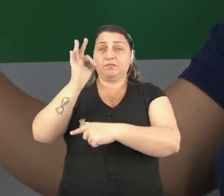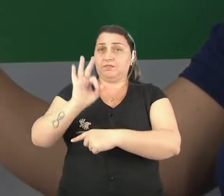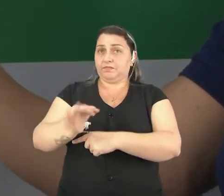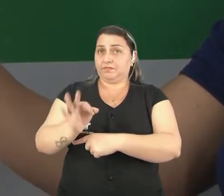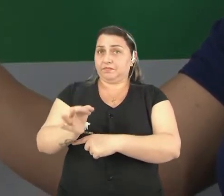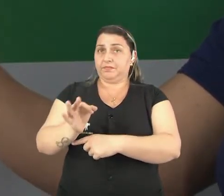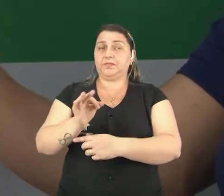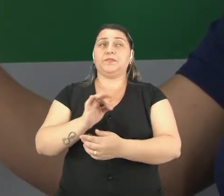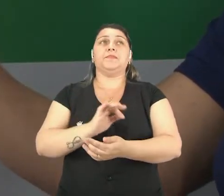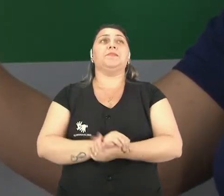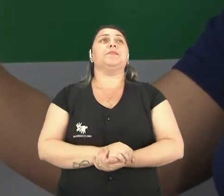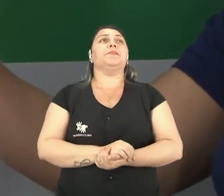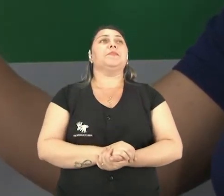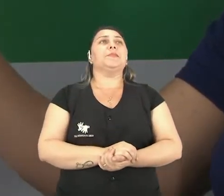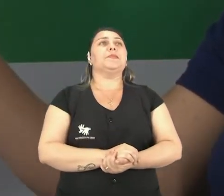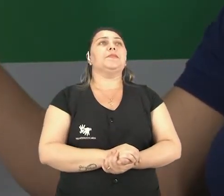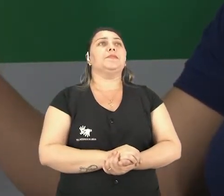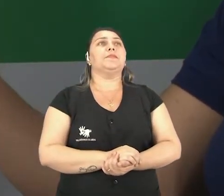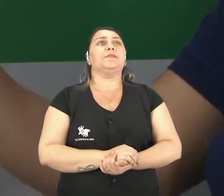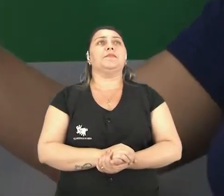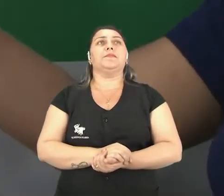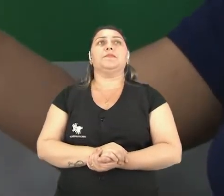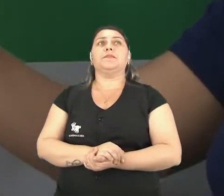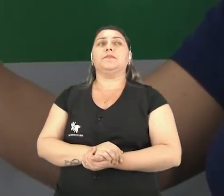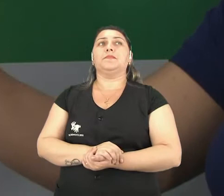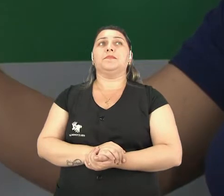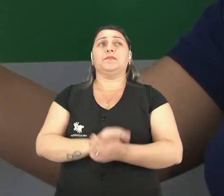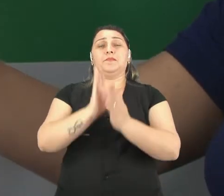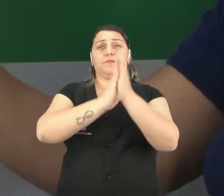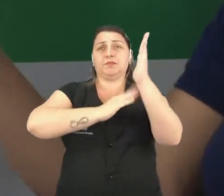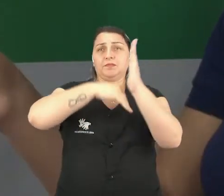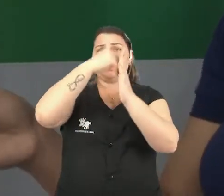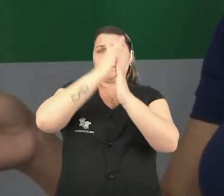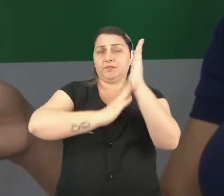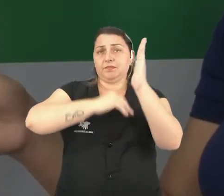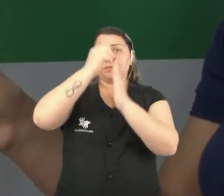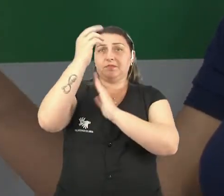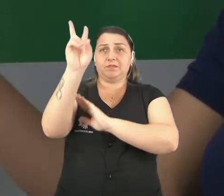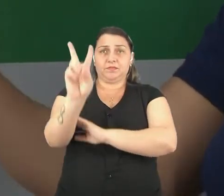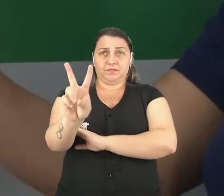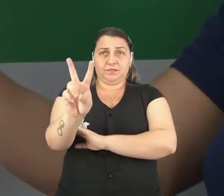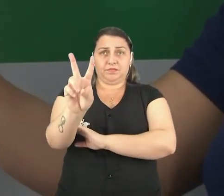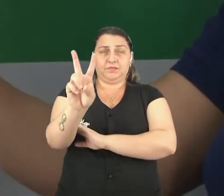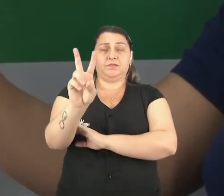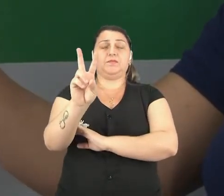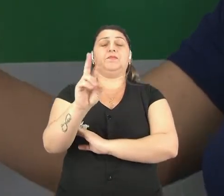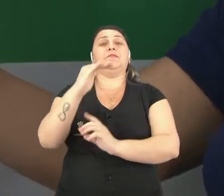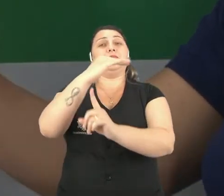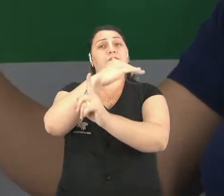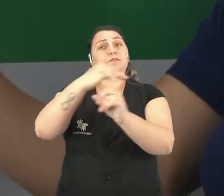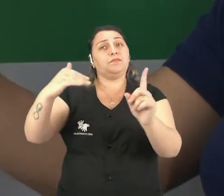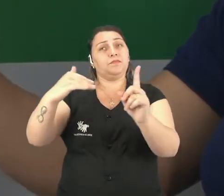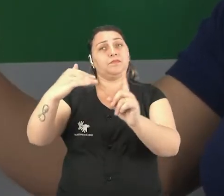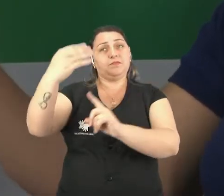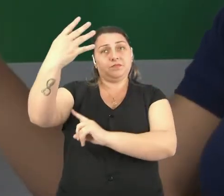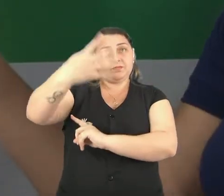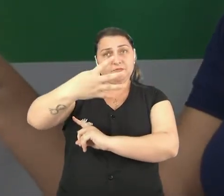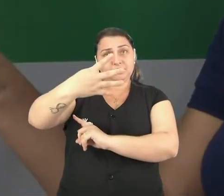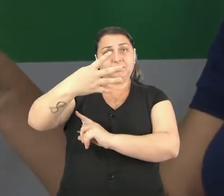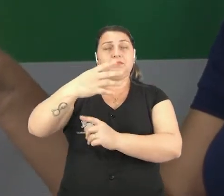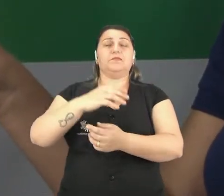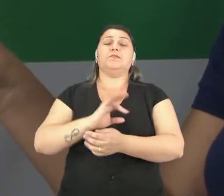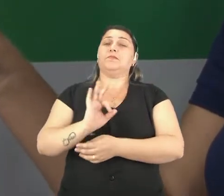certo? Em 4 partes. E foi pintado 2, a metade do